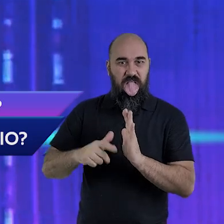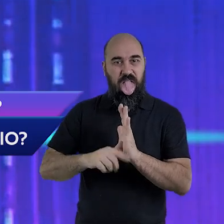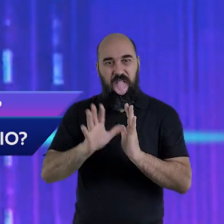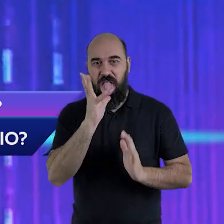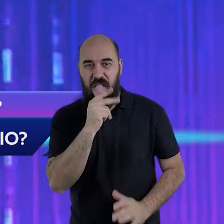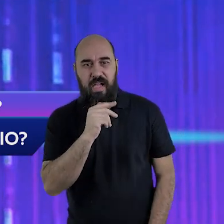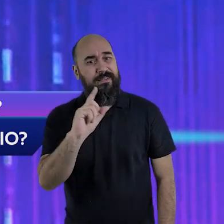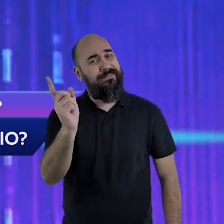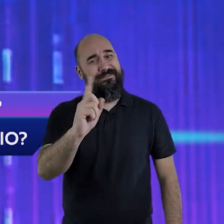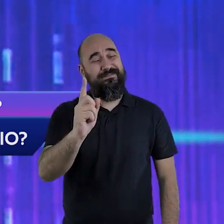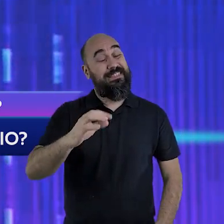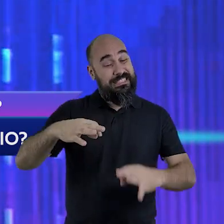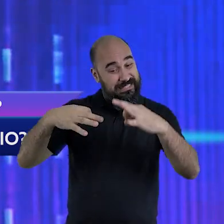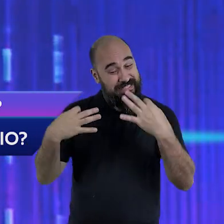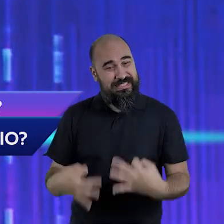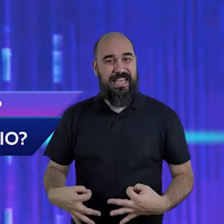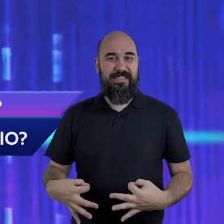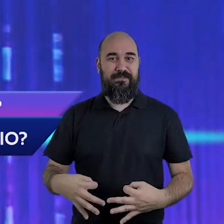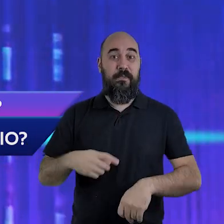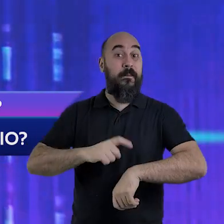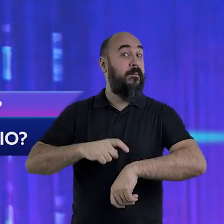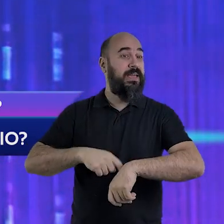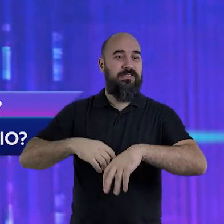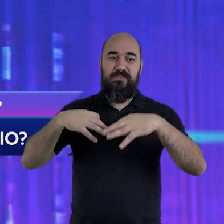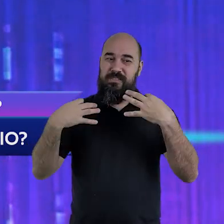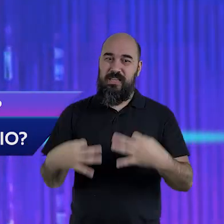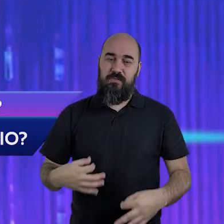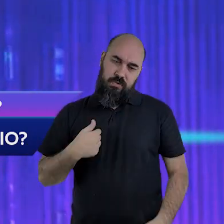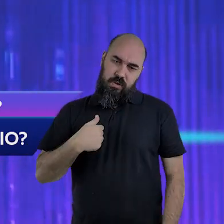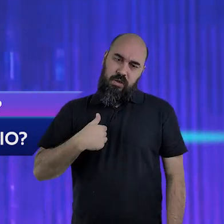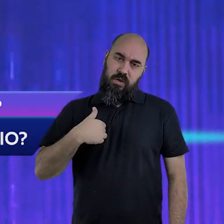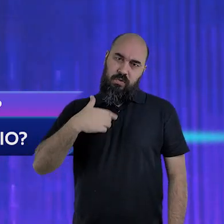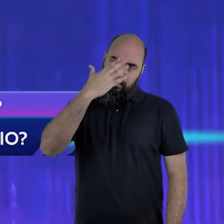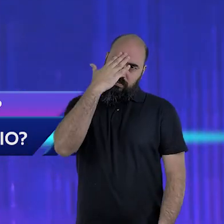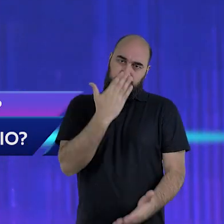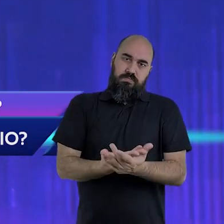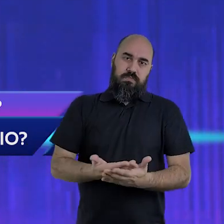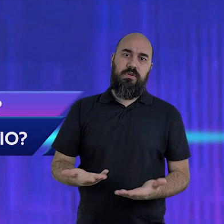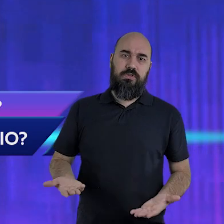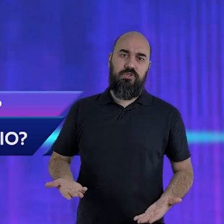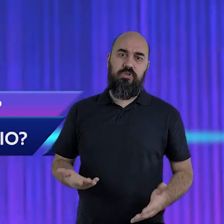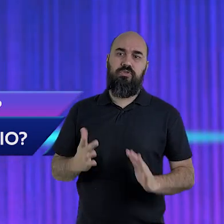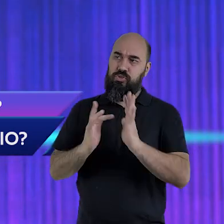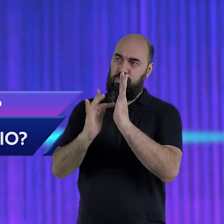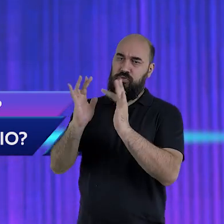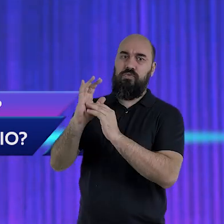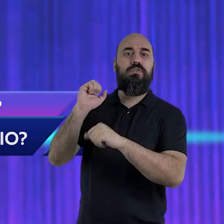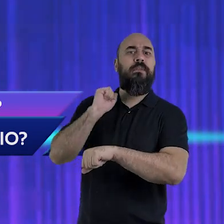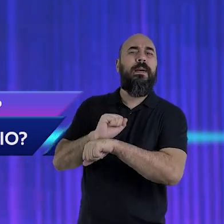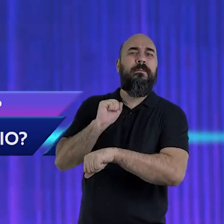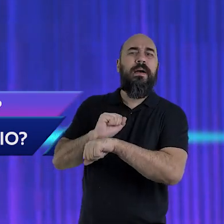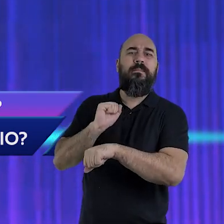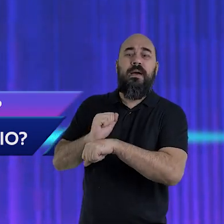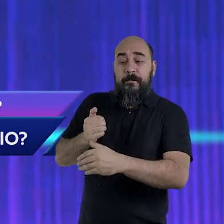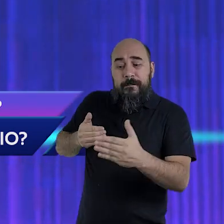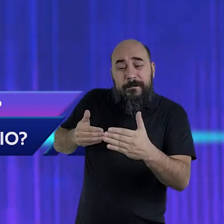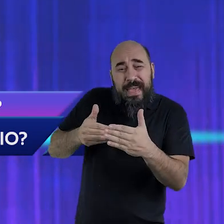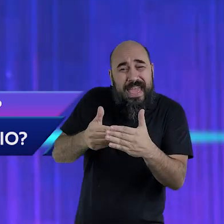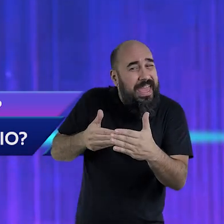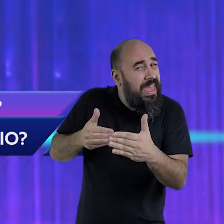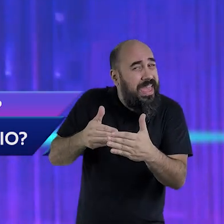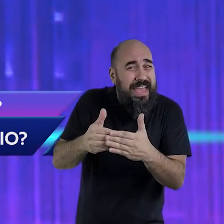vai voltar no momento certo. E eu creio, Rafael, creio, que Jesus está